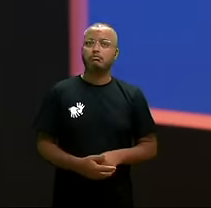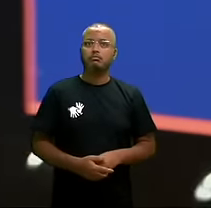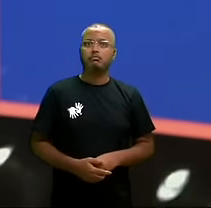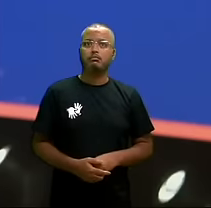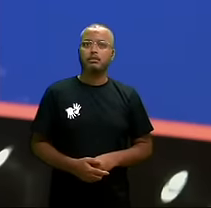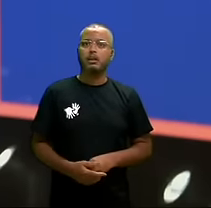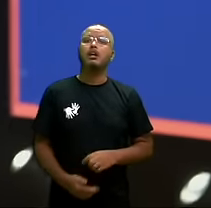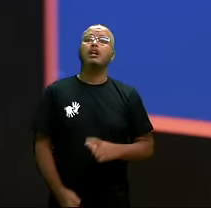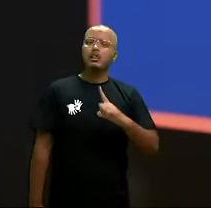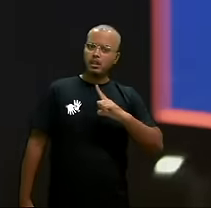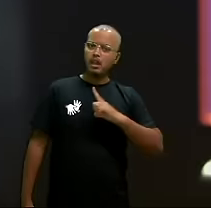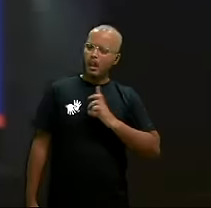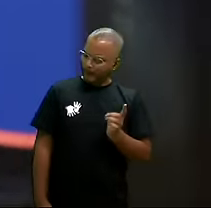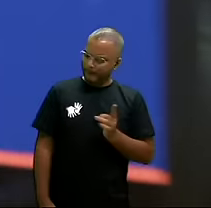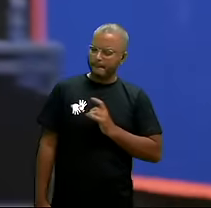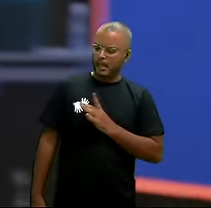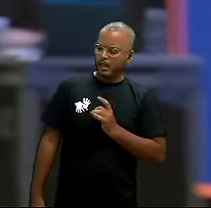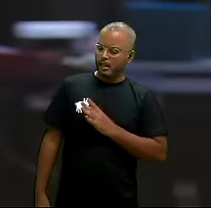passa nada,